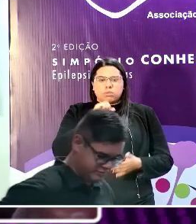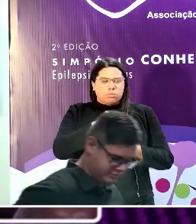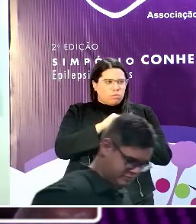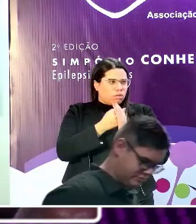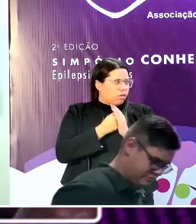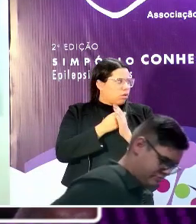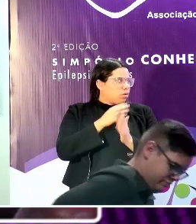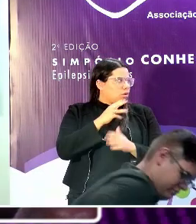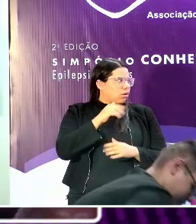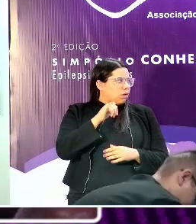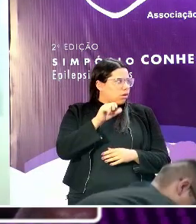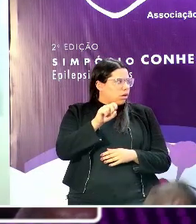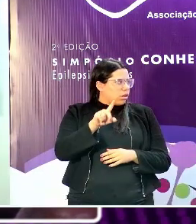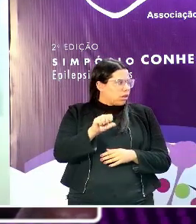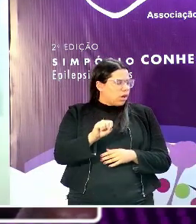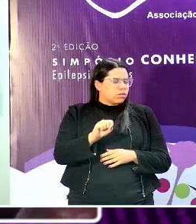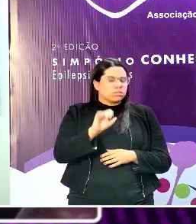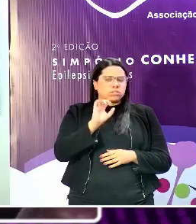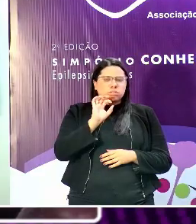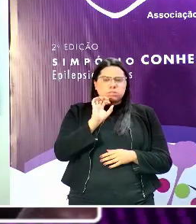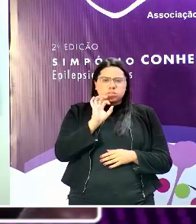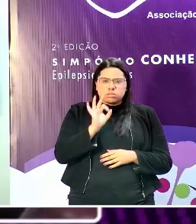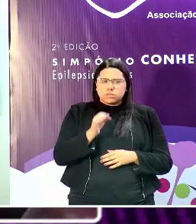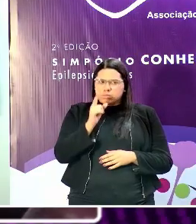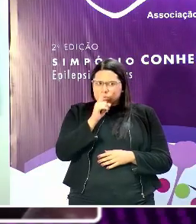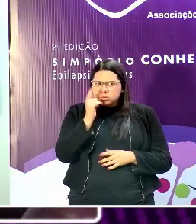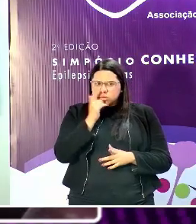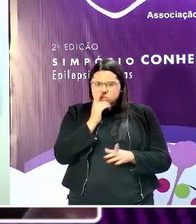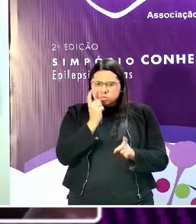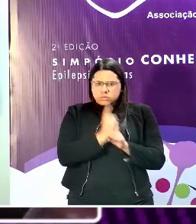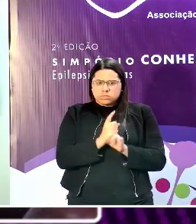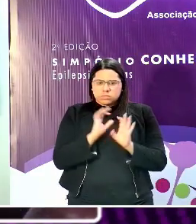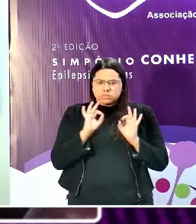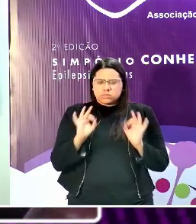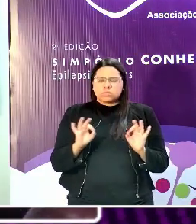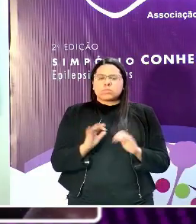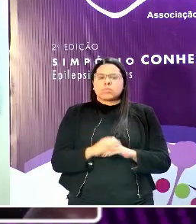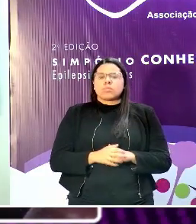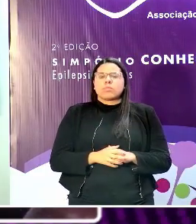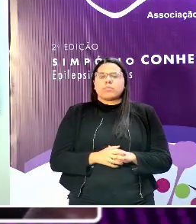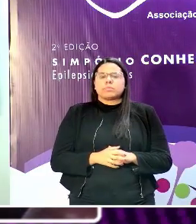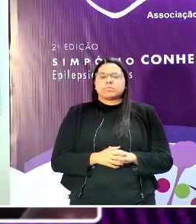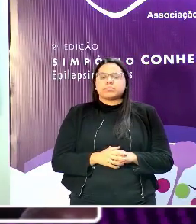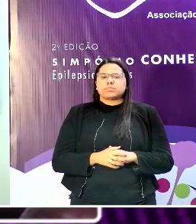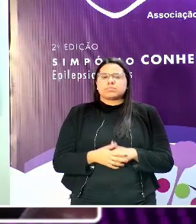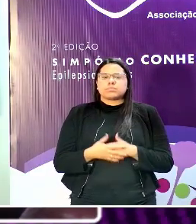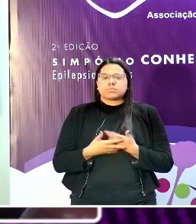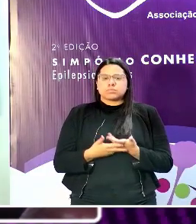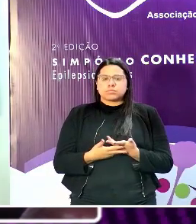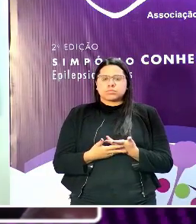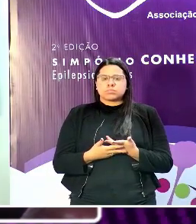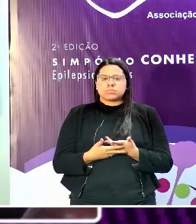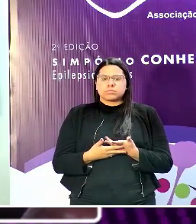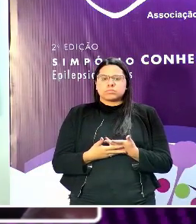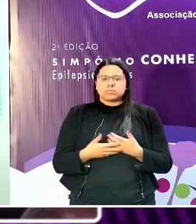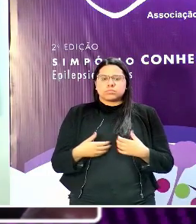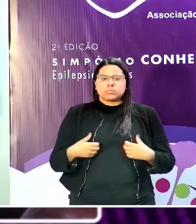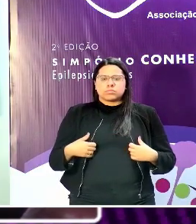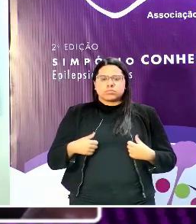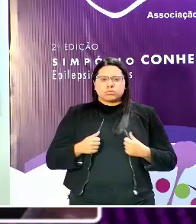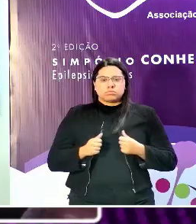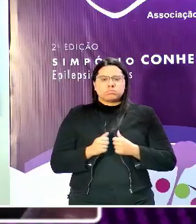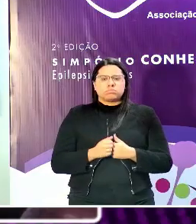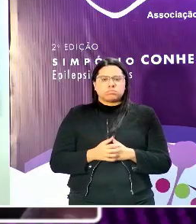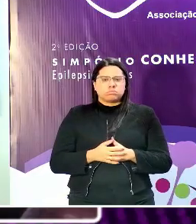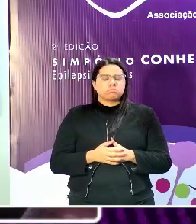cálcio, foi o que você conseguiu descobrir. E em relação a essa questão da nanotecnologia. Isso que eu pedi